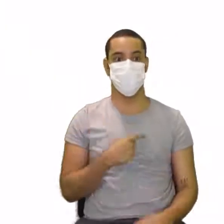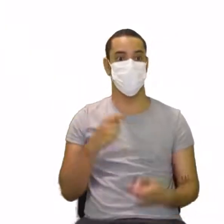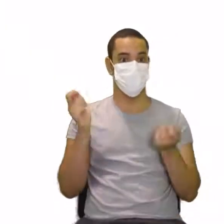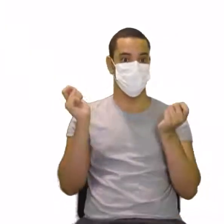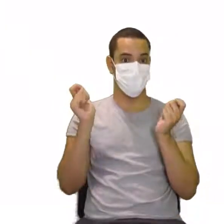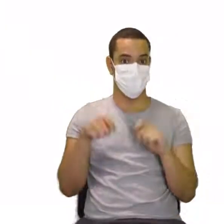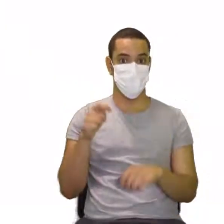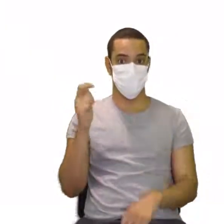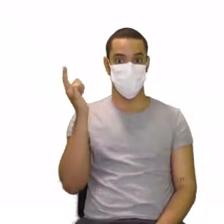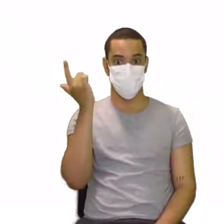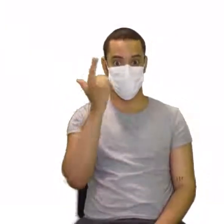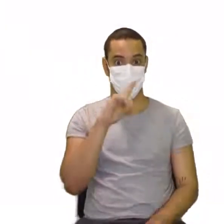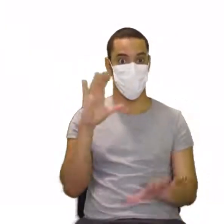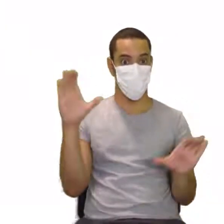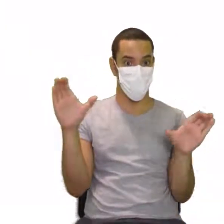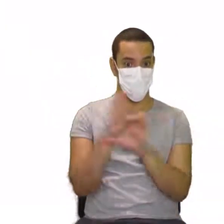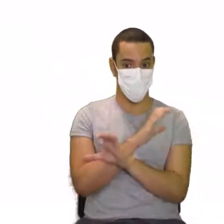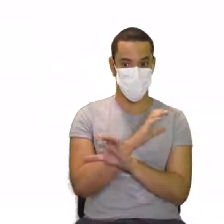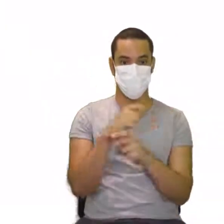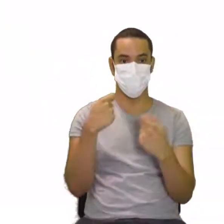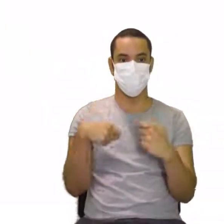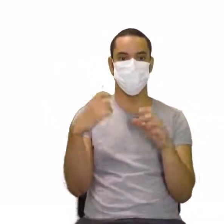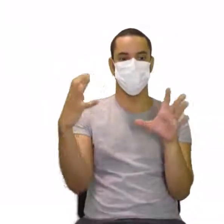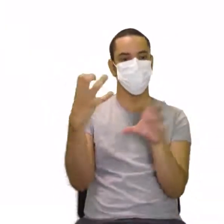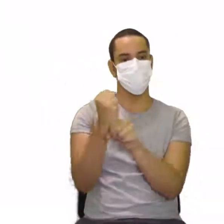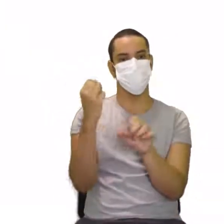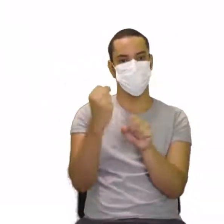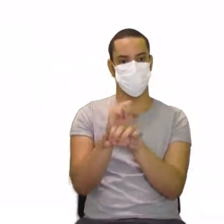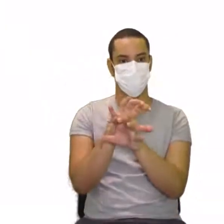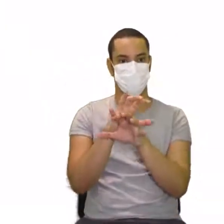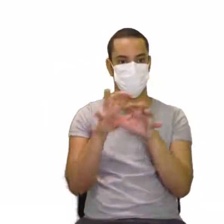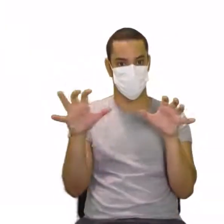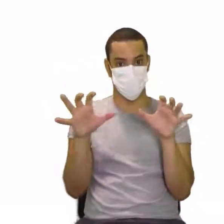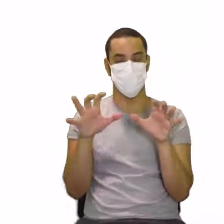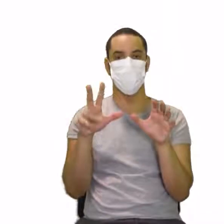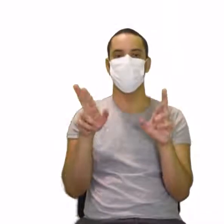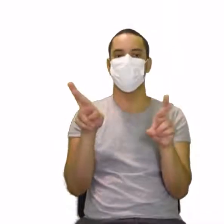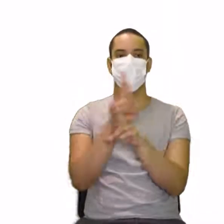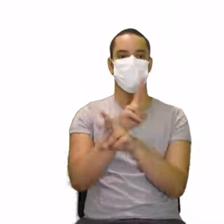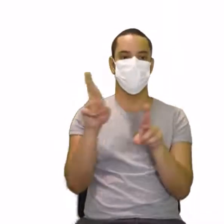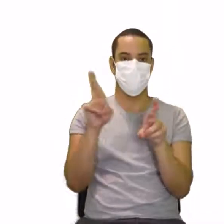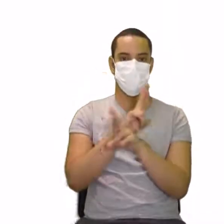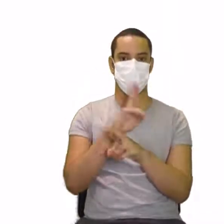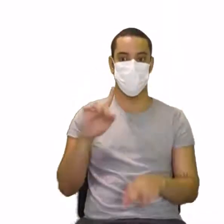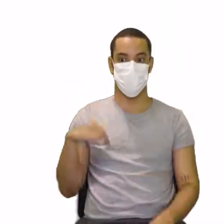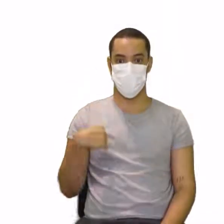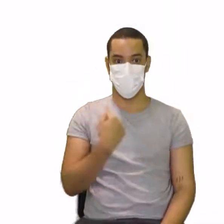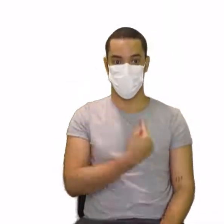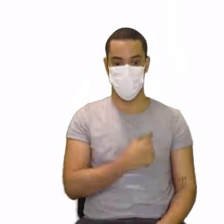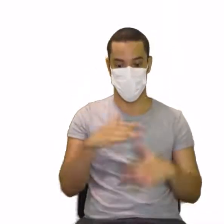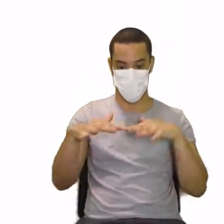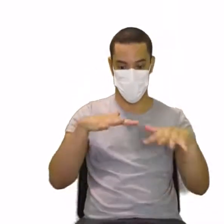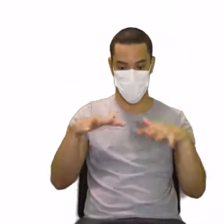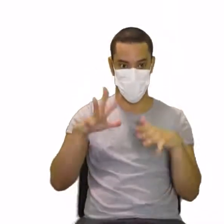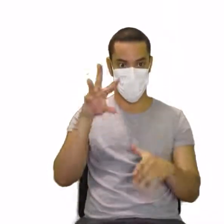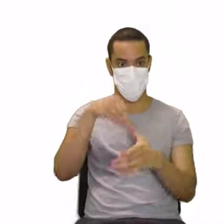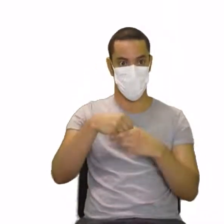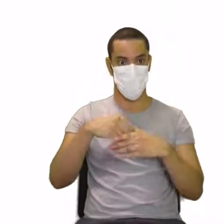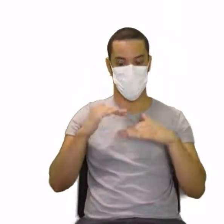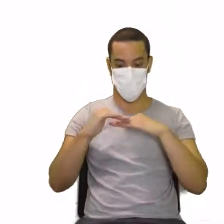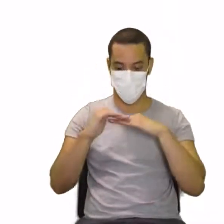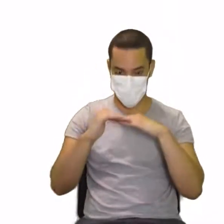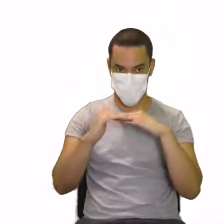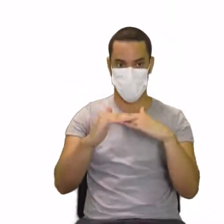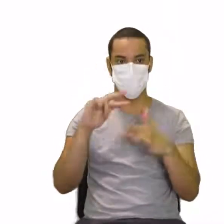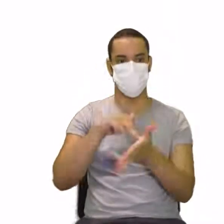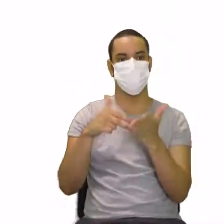volta completa, a gente pode fazer o seguinte cálculo, pegando aquela relação lá do nosso movimento uniforme, né?